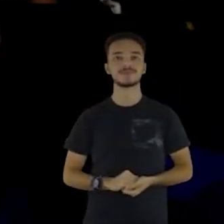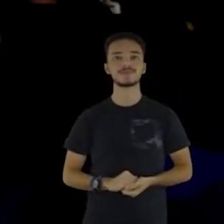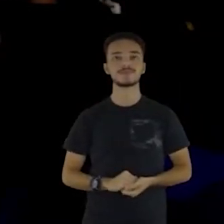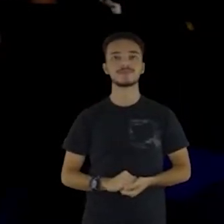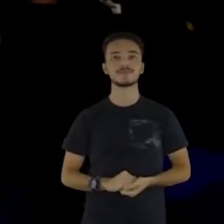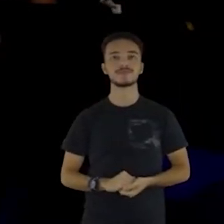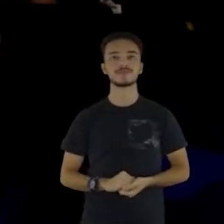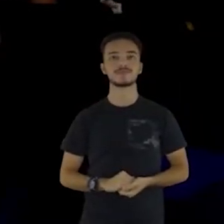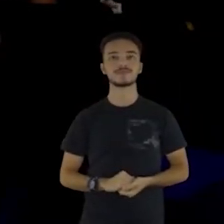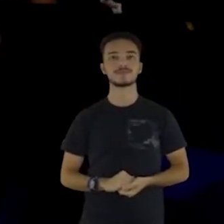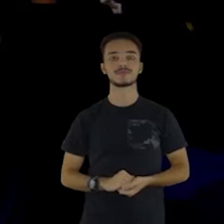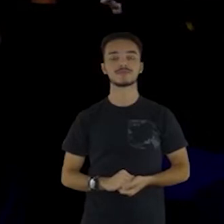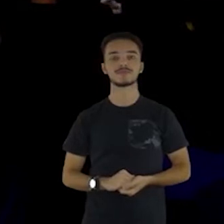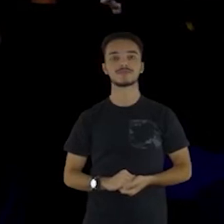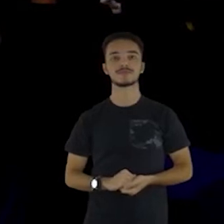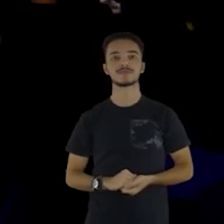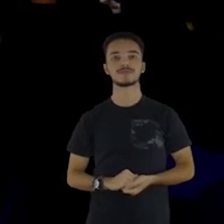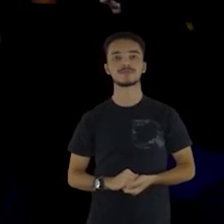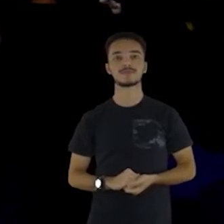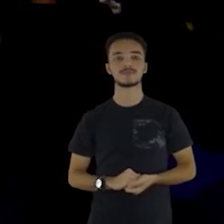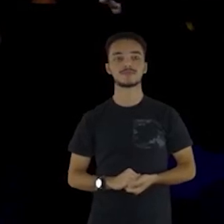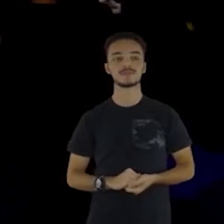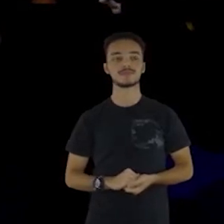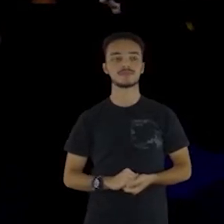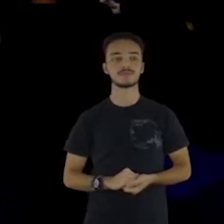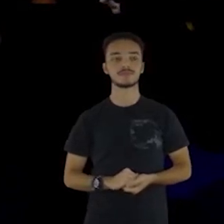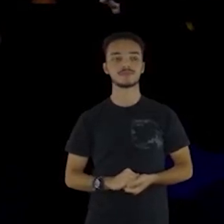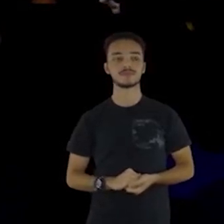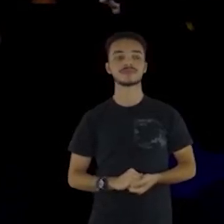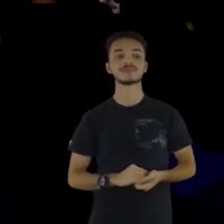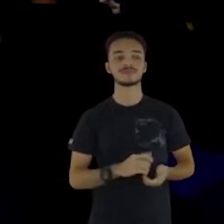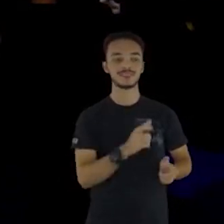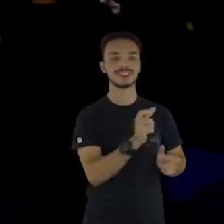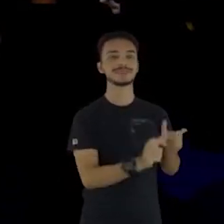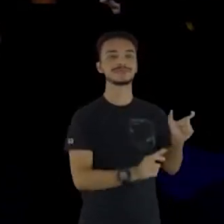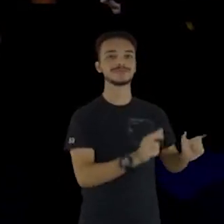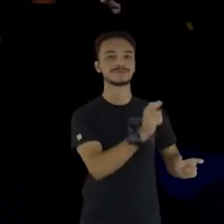e a maioria das pessoas desistem,